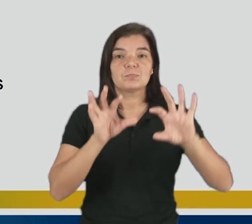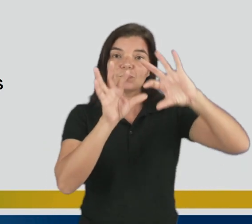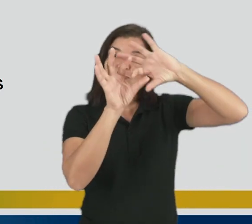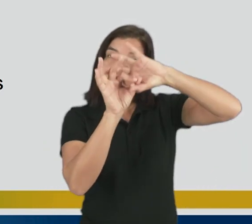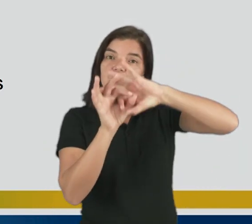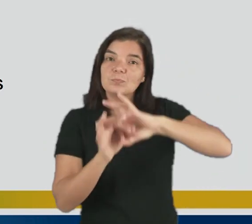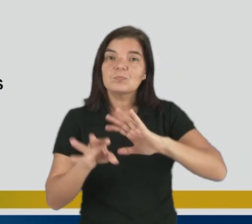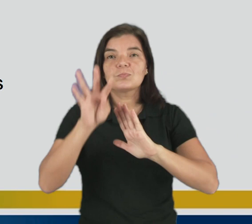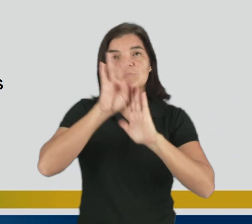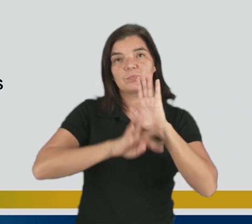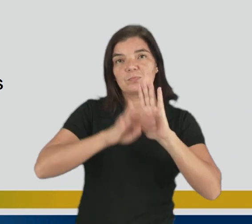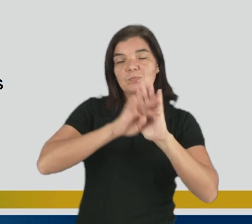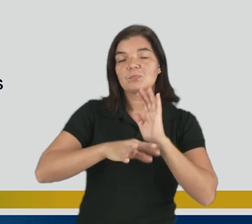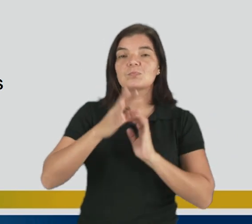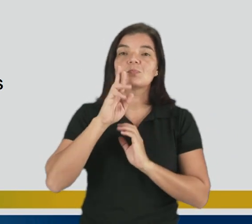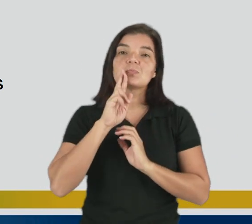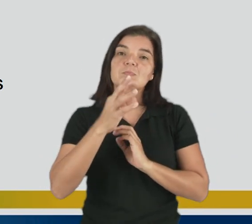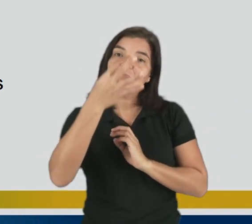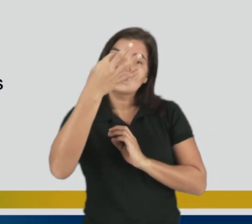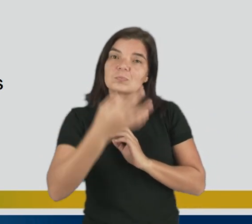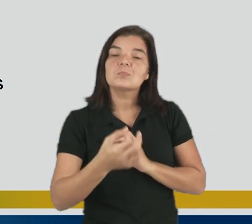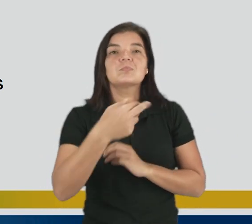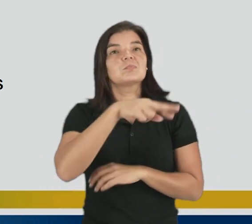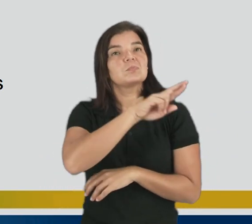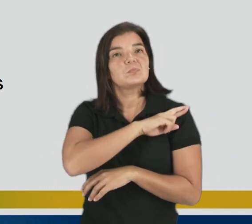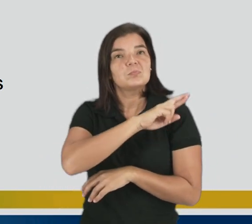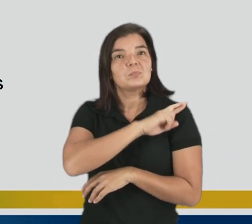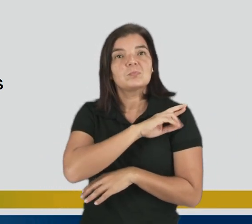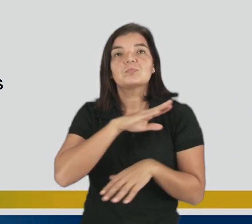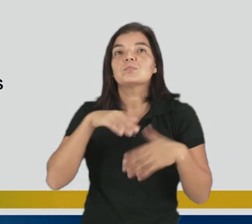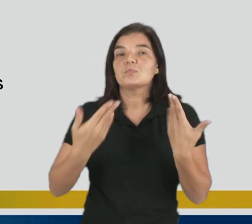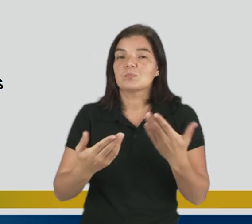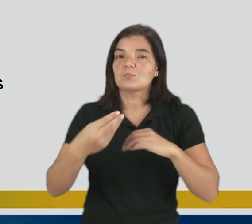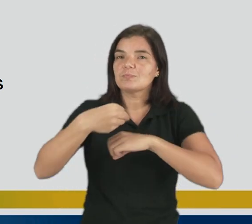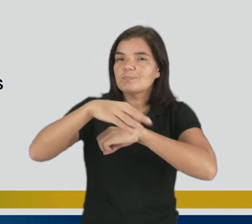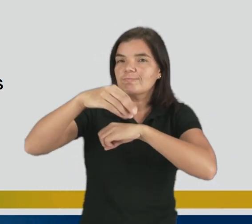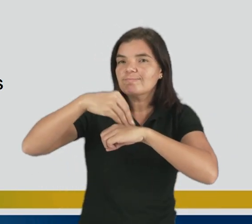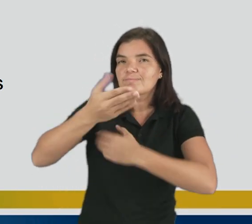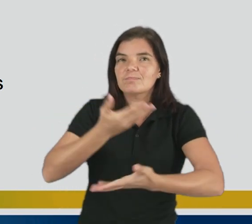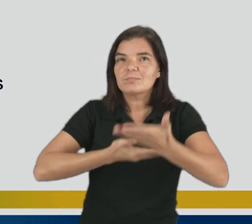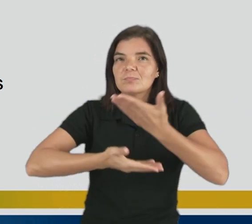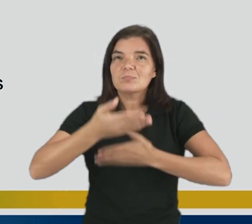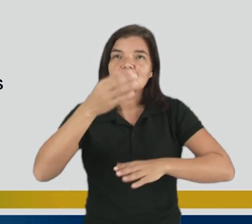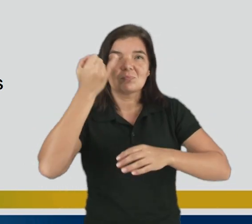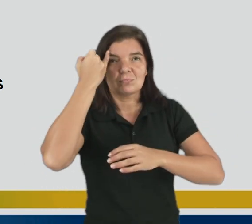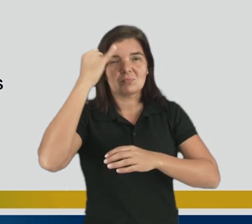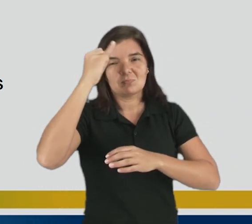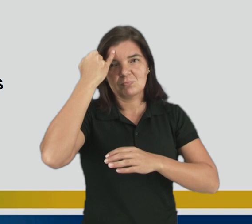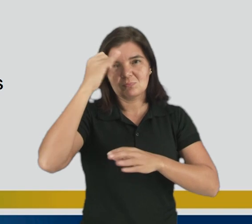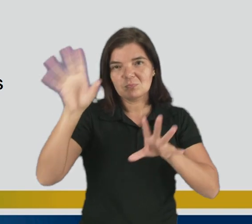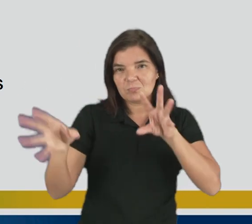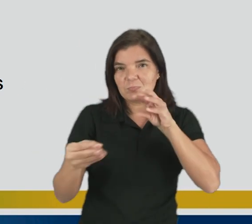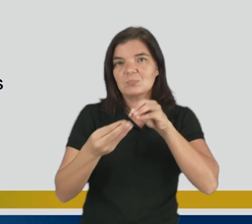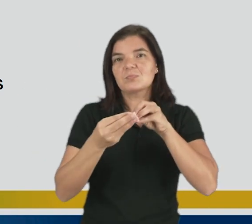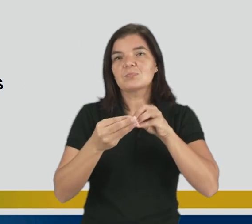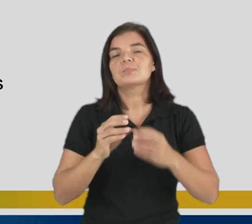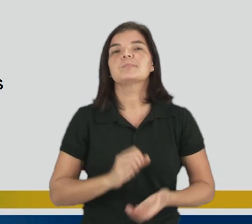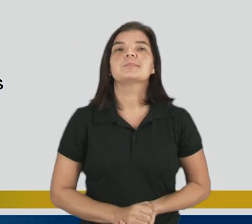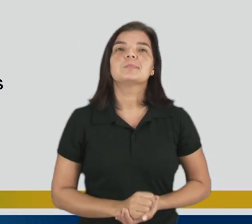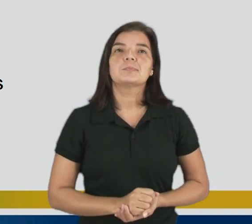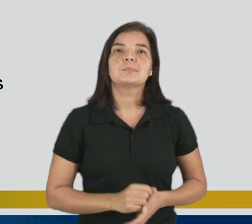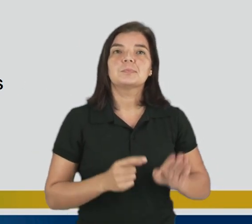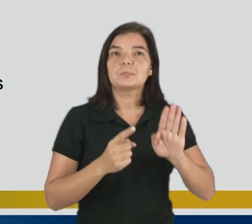coerência textual, é correto afirmar que ela é responsável por, letra A, transmitir uma relação lógica de ideias que